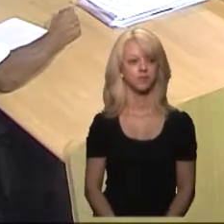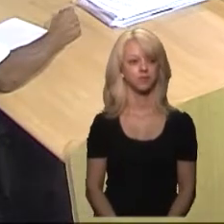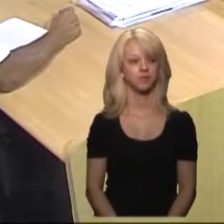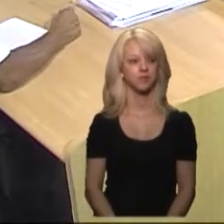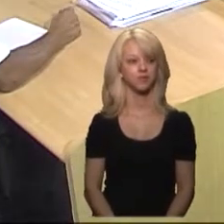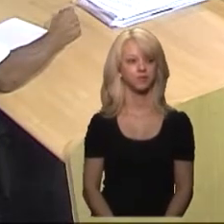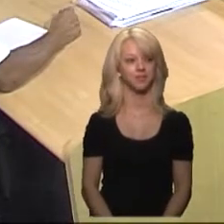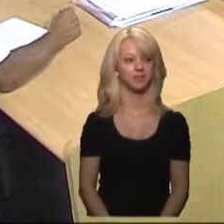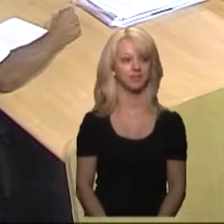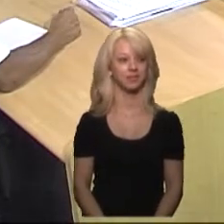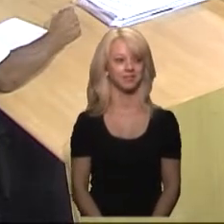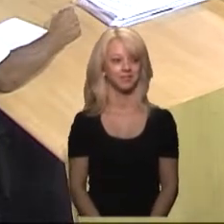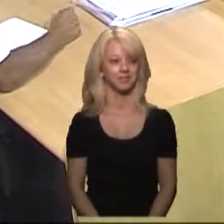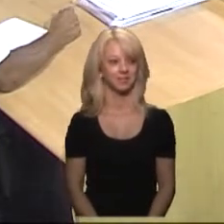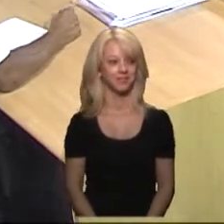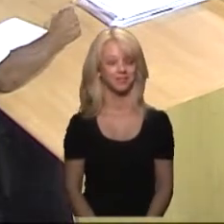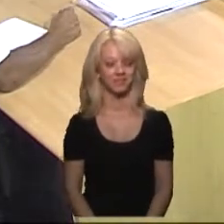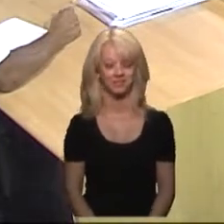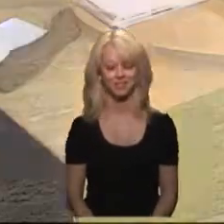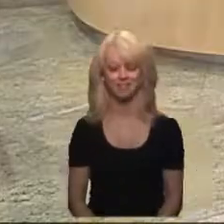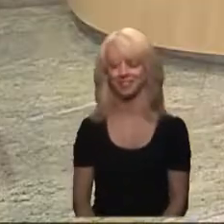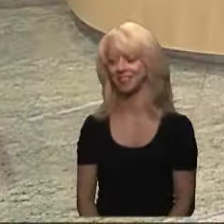Campos.